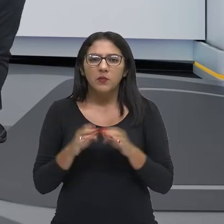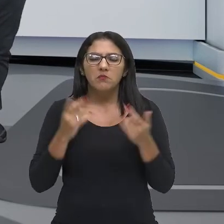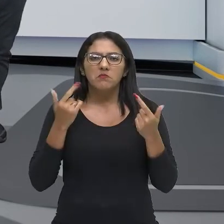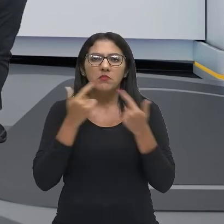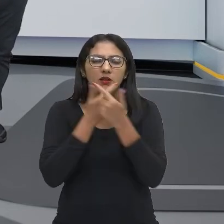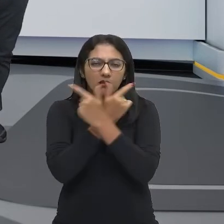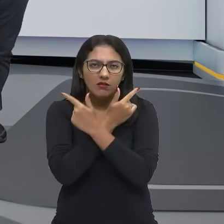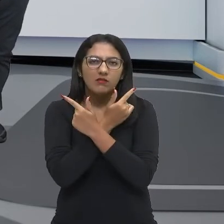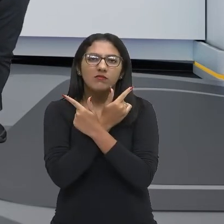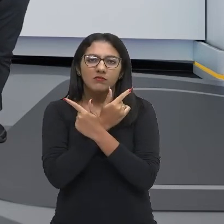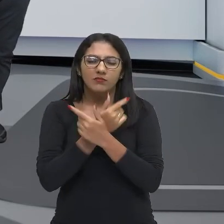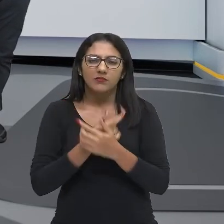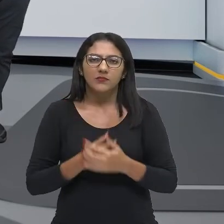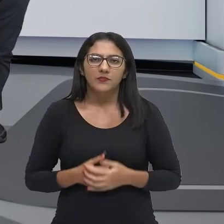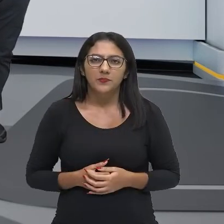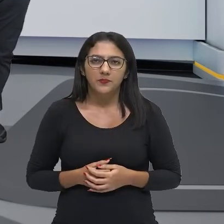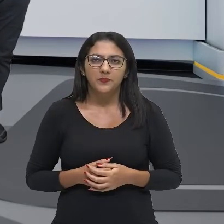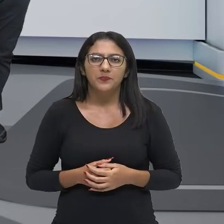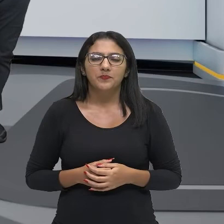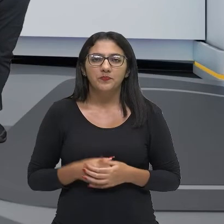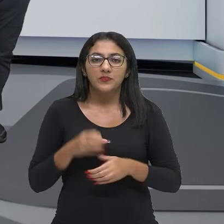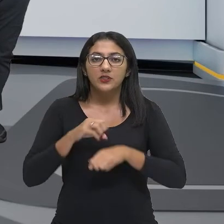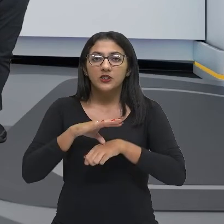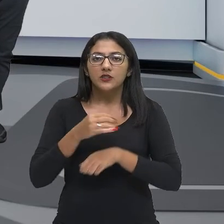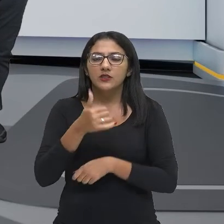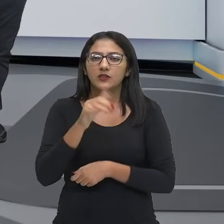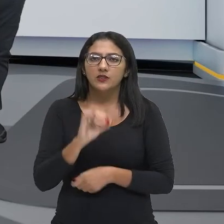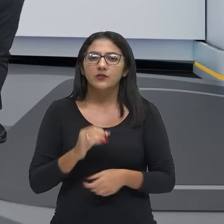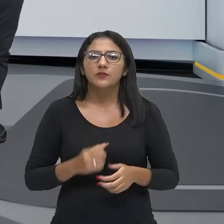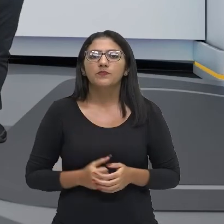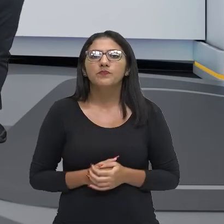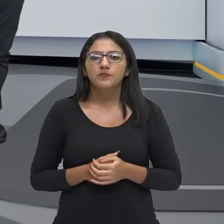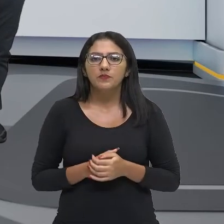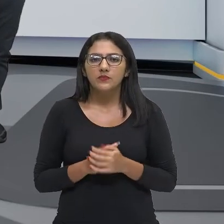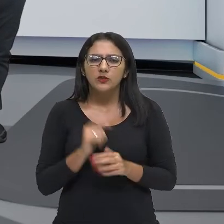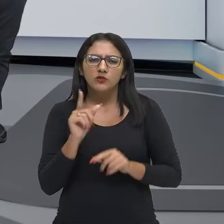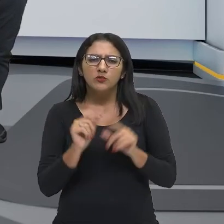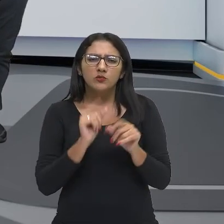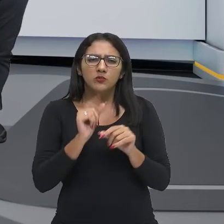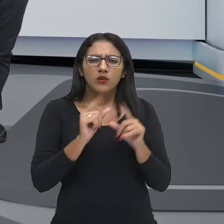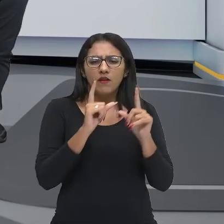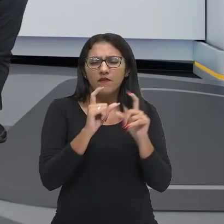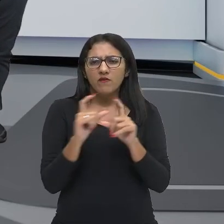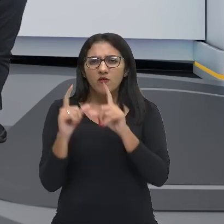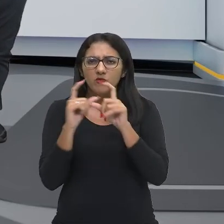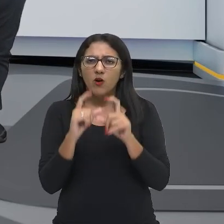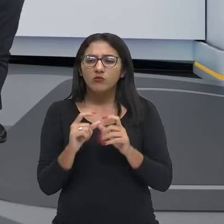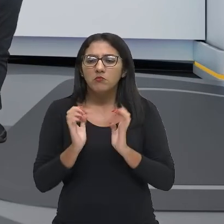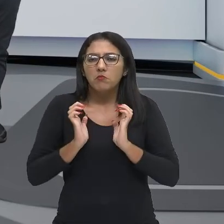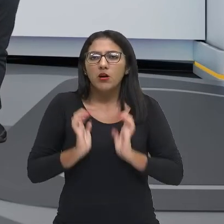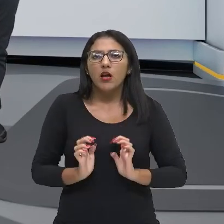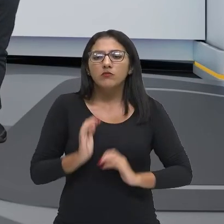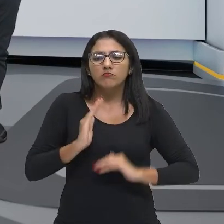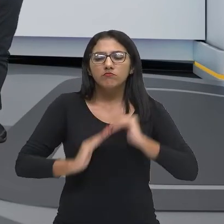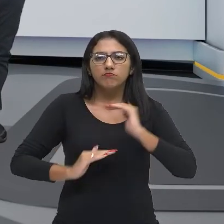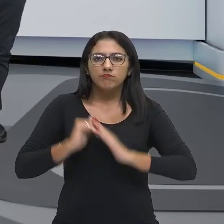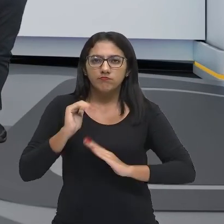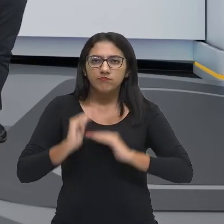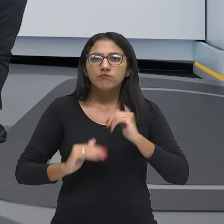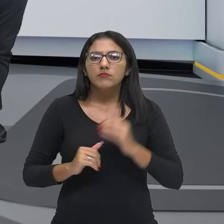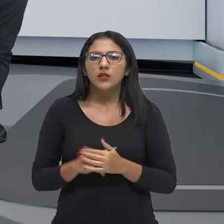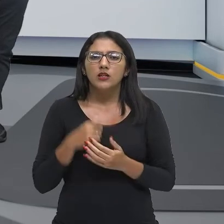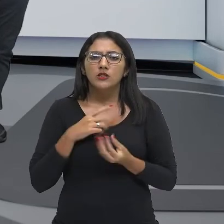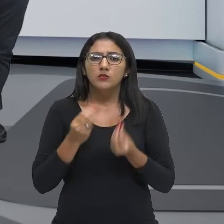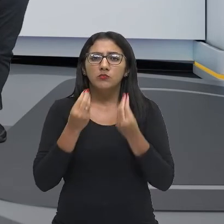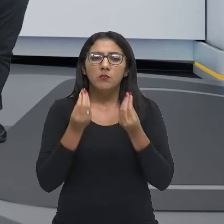risadas exacerbadas. Dica 10. Escolher fotos com um perfil mais profissional para colocar